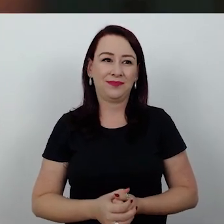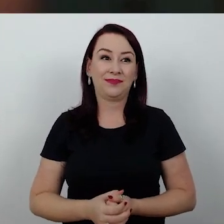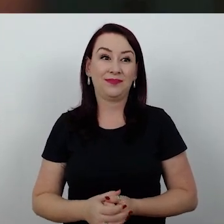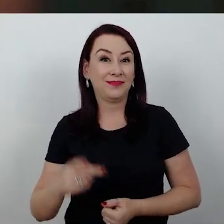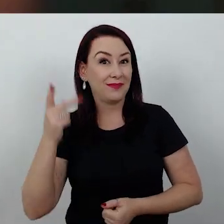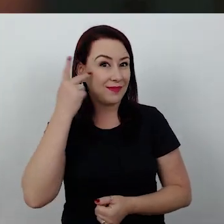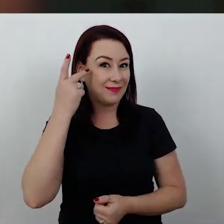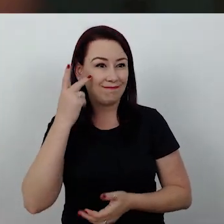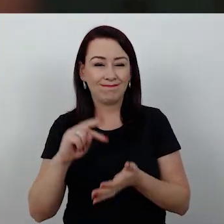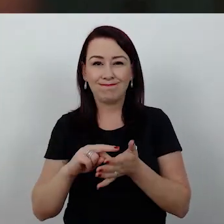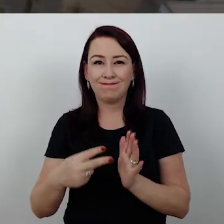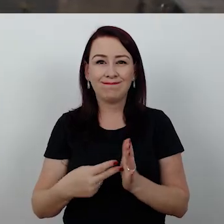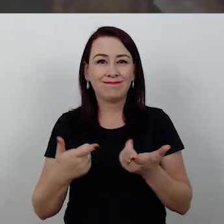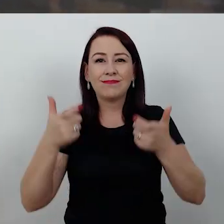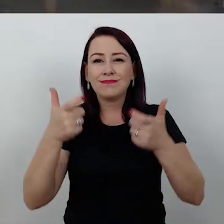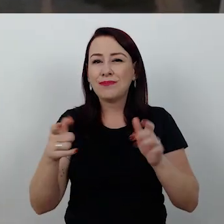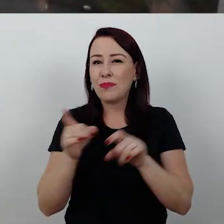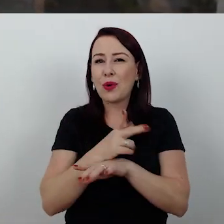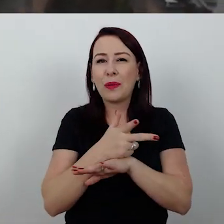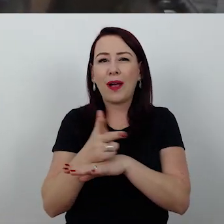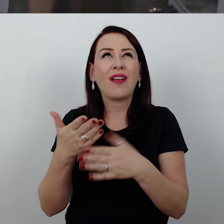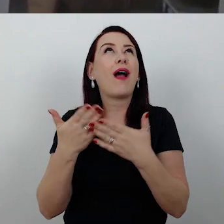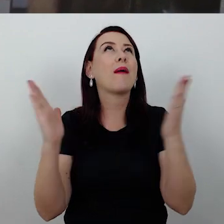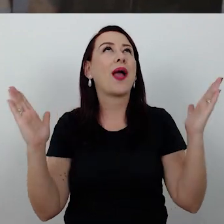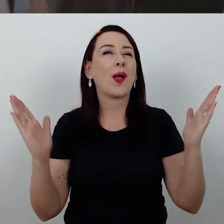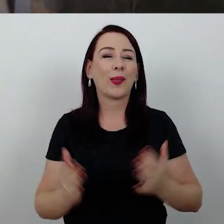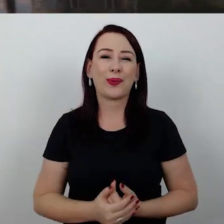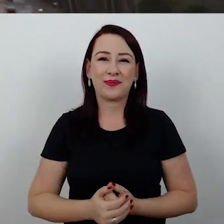São Paulo é um cenário a céu aberto.